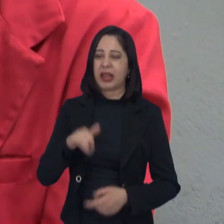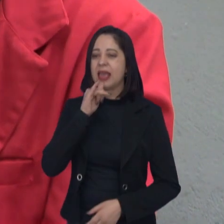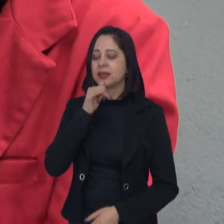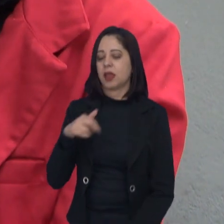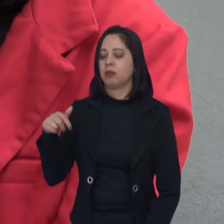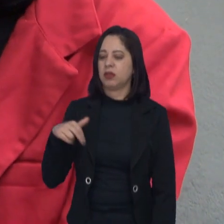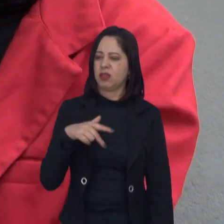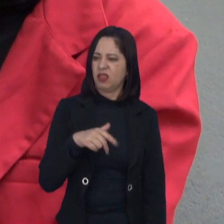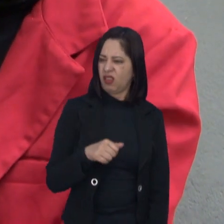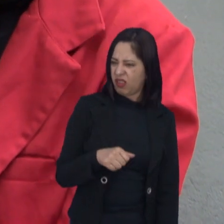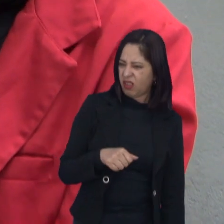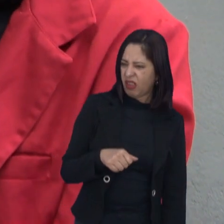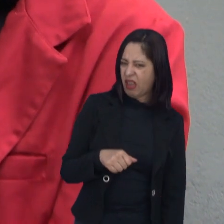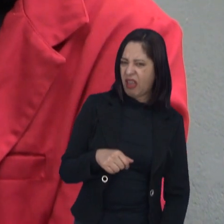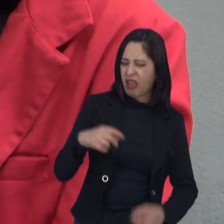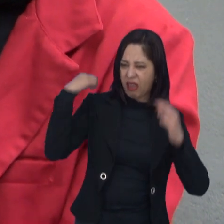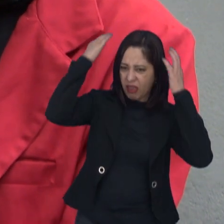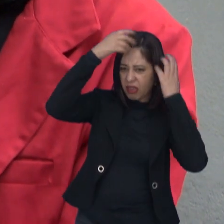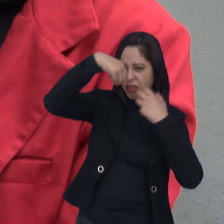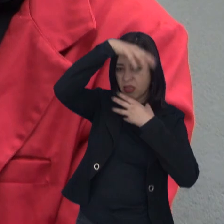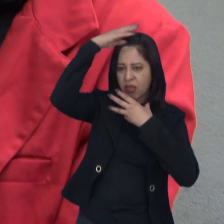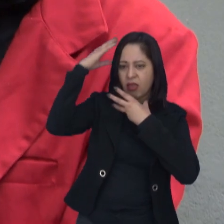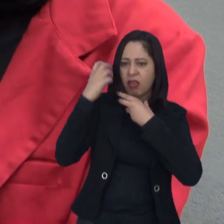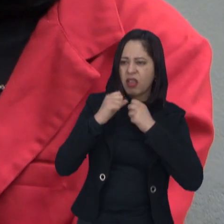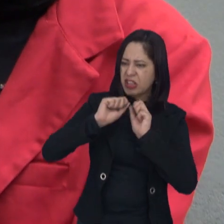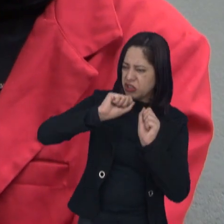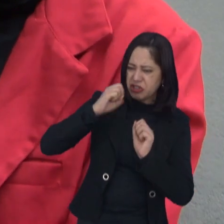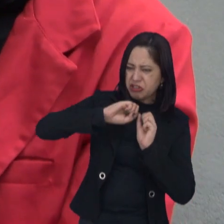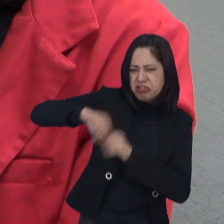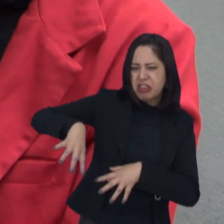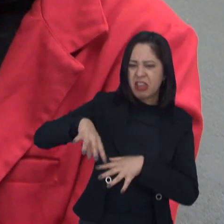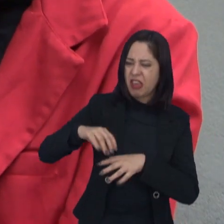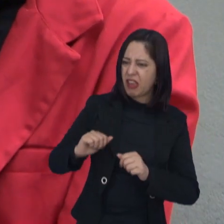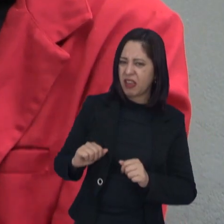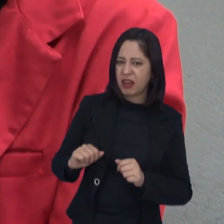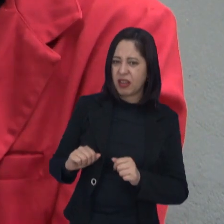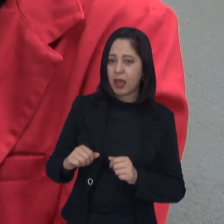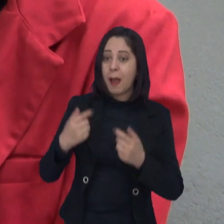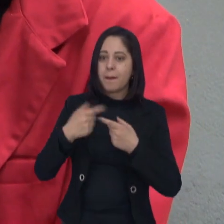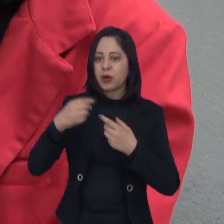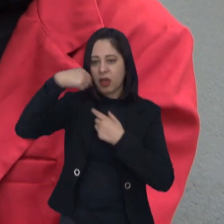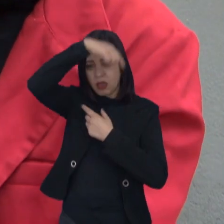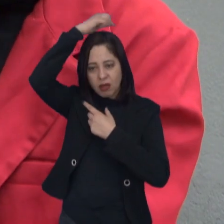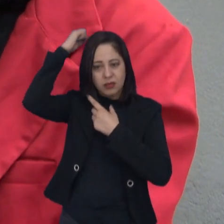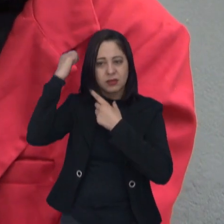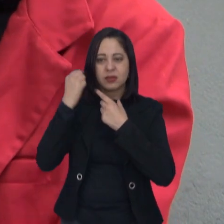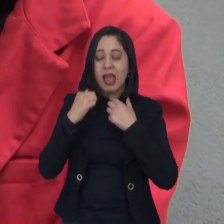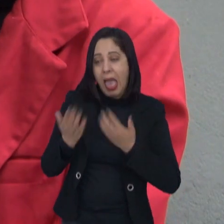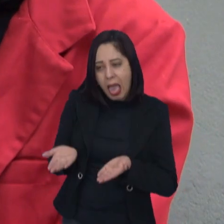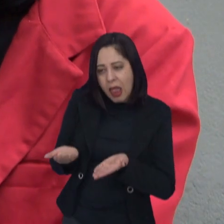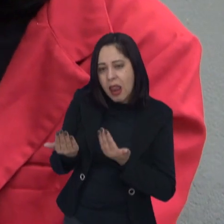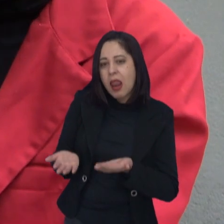pessoas, né, falam, tira esse lenço, né, porque por mais que seja seja leve, né? Isso, tirar